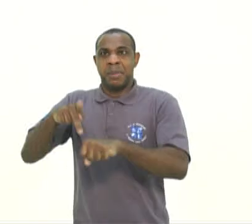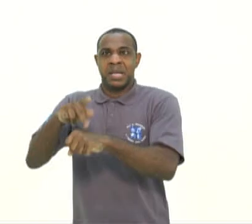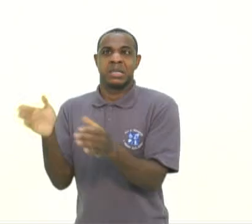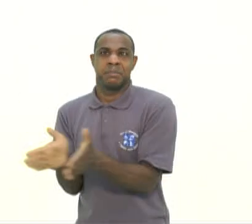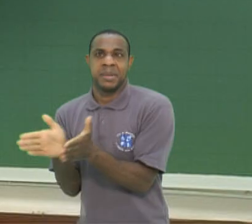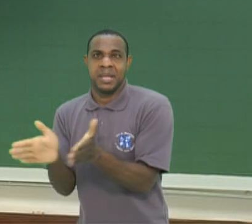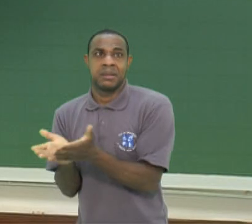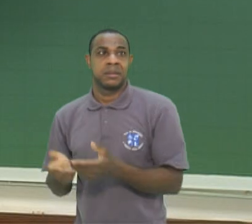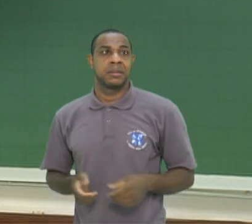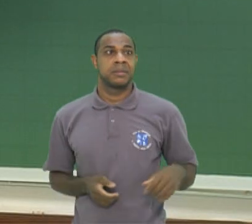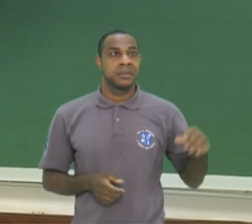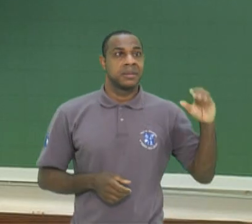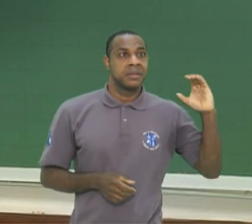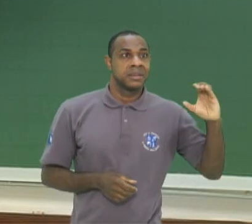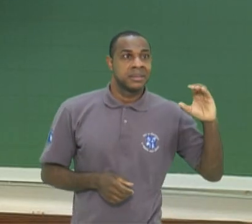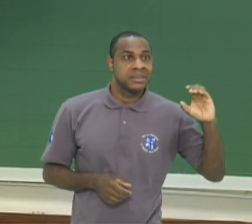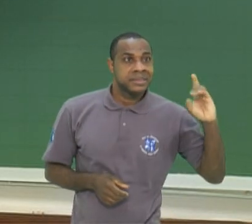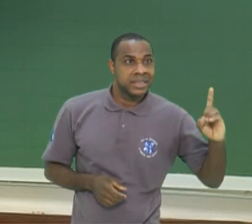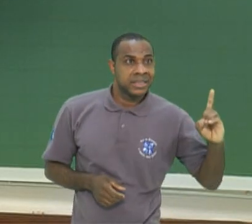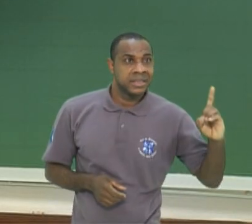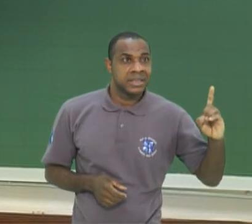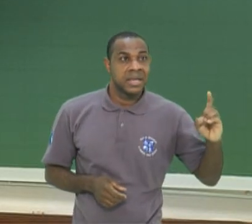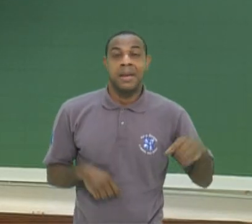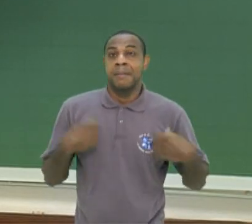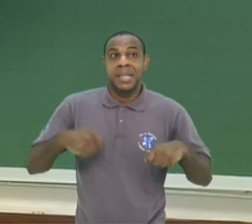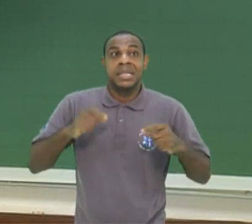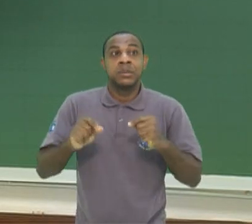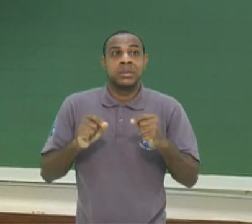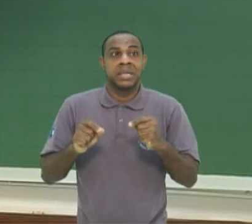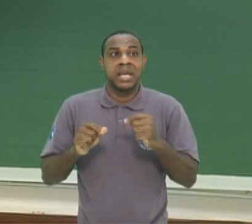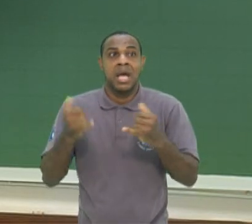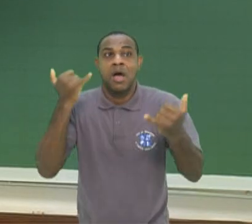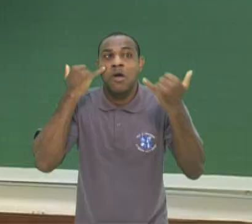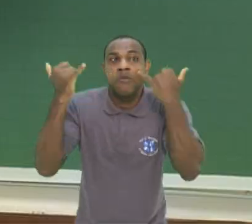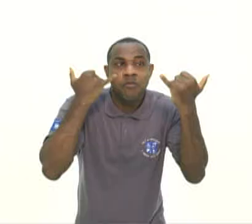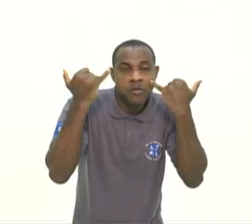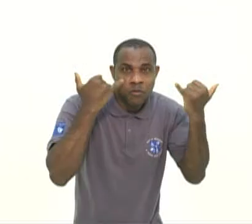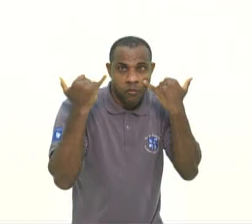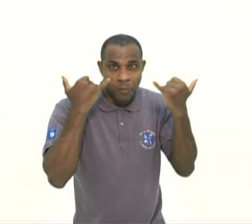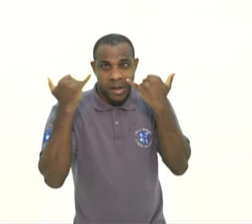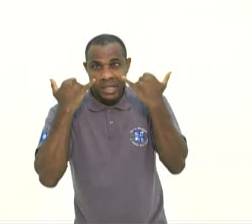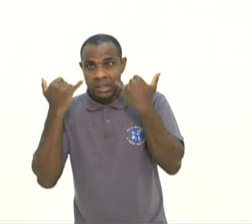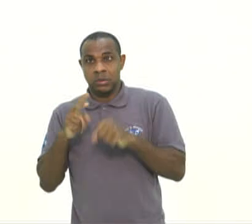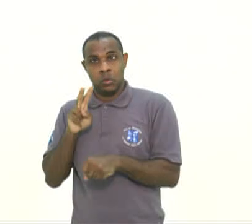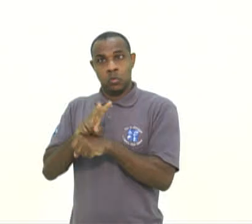cuidados constantes. Para um pouquinho, pensa e anote a sua resposta.